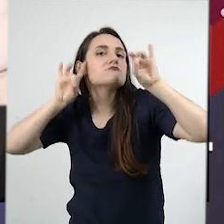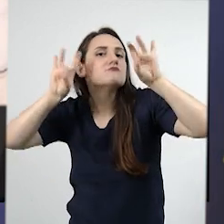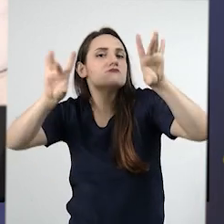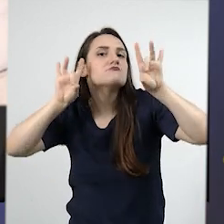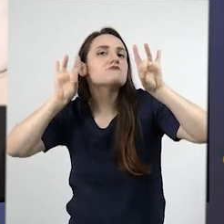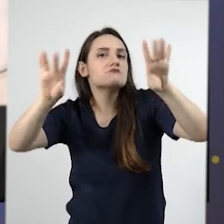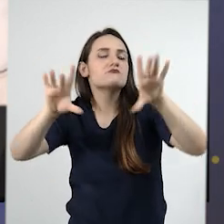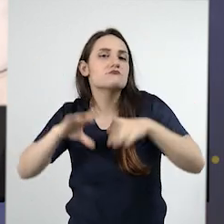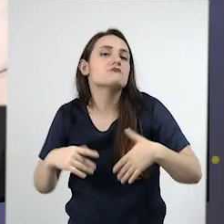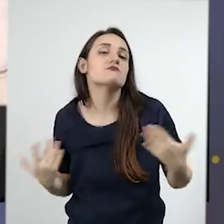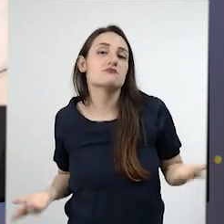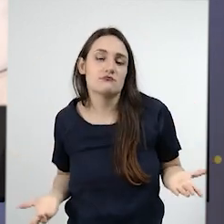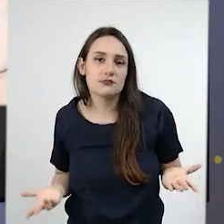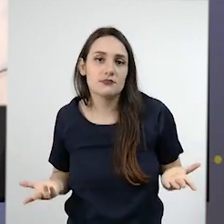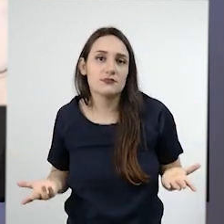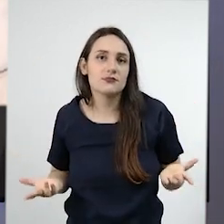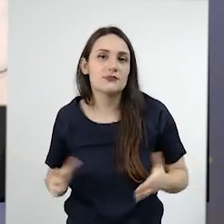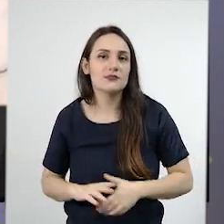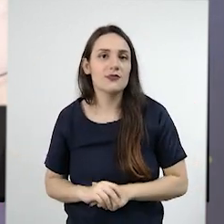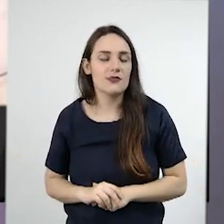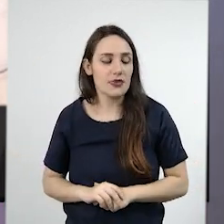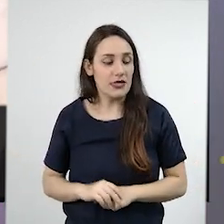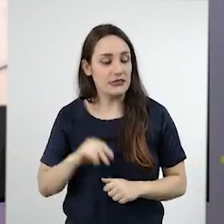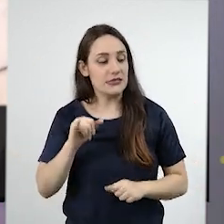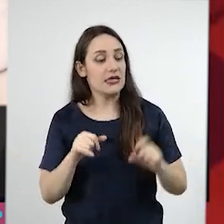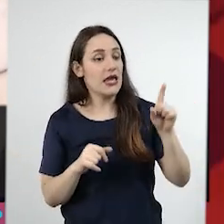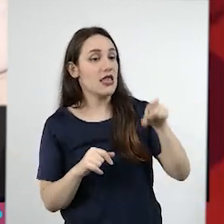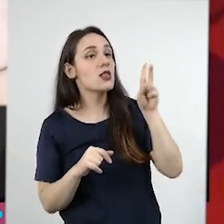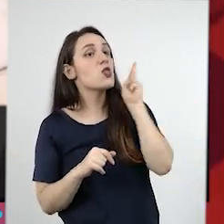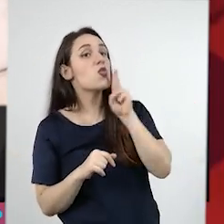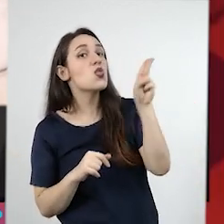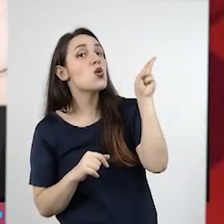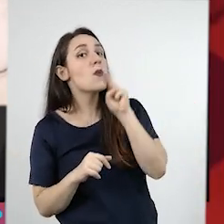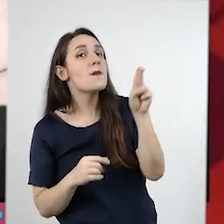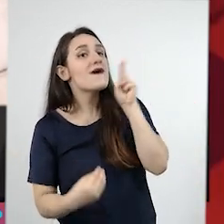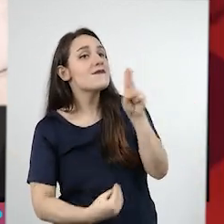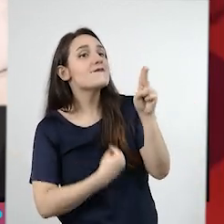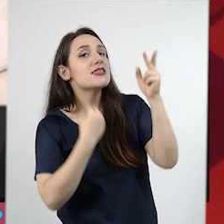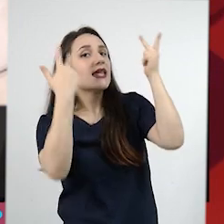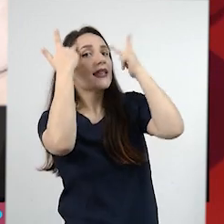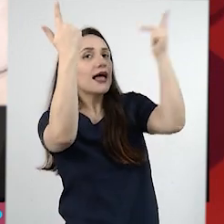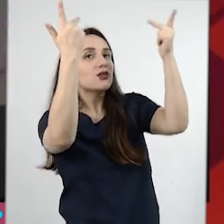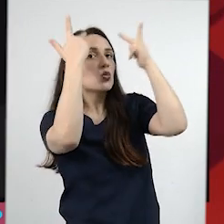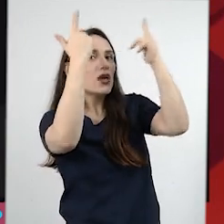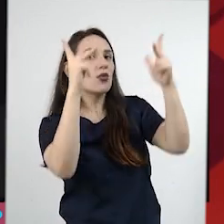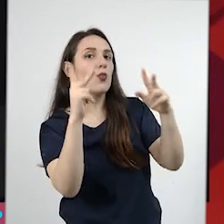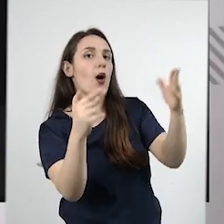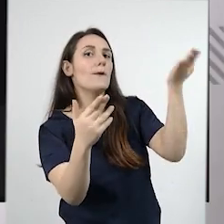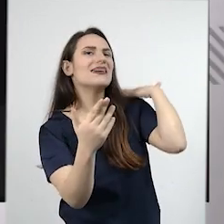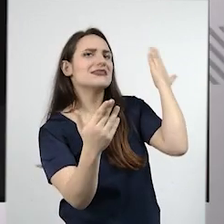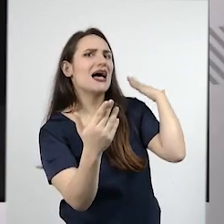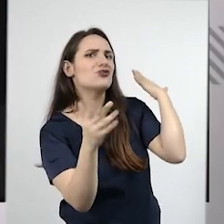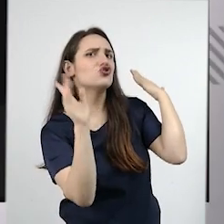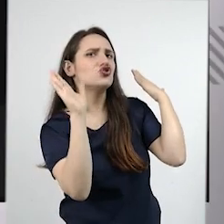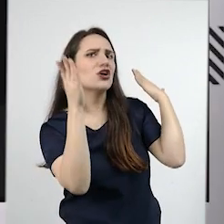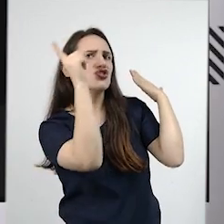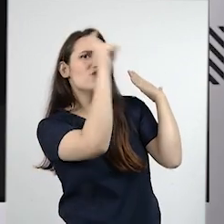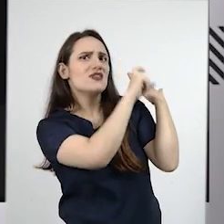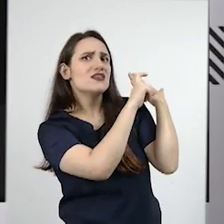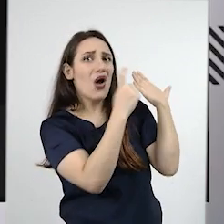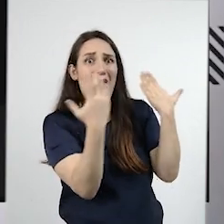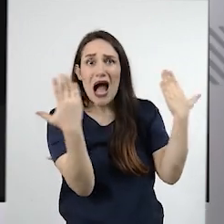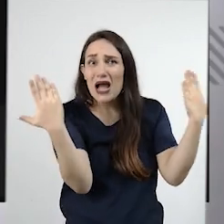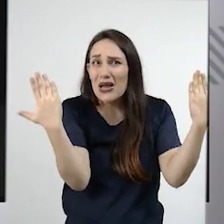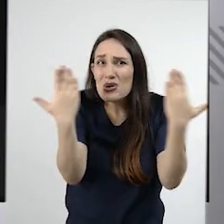com tudo normal, né, com a vida sendo levada como era antes. Era complicado passar uma data como